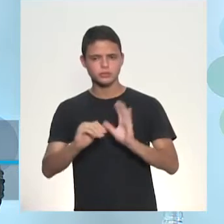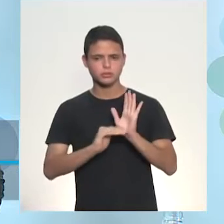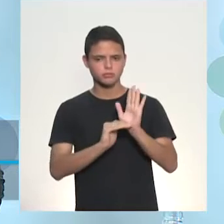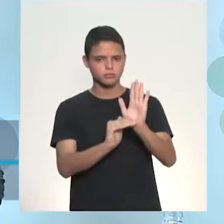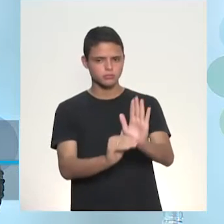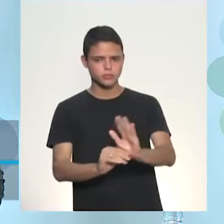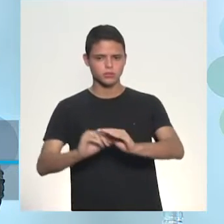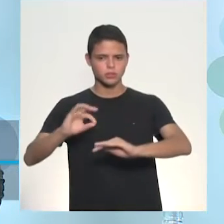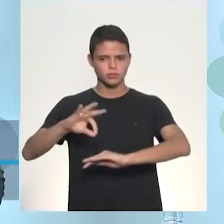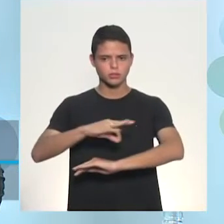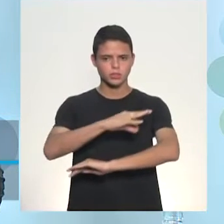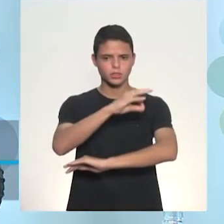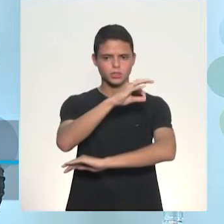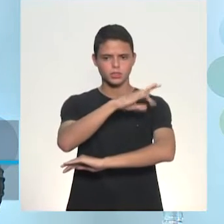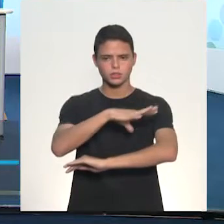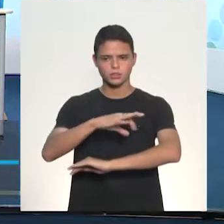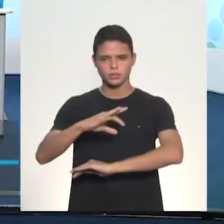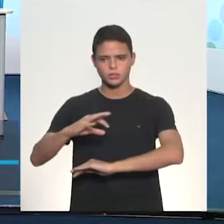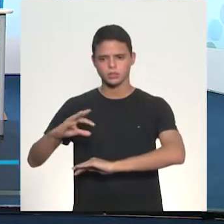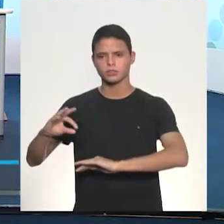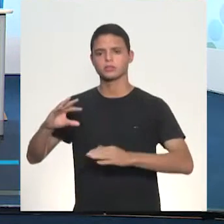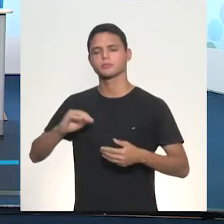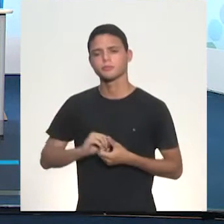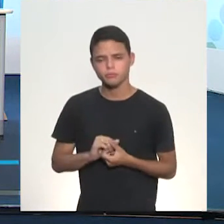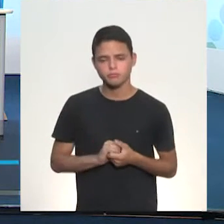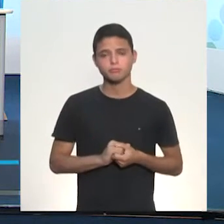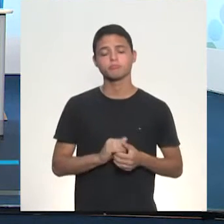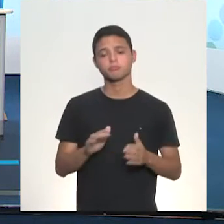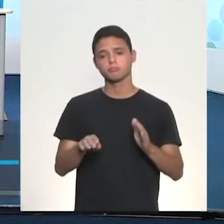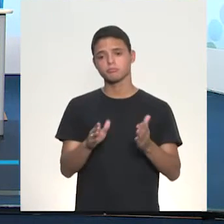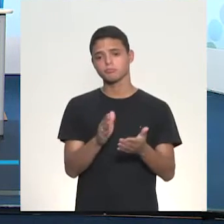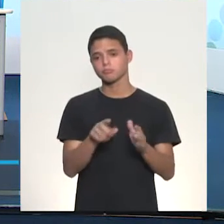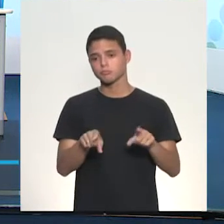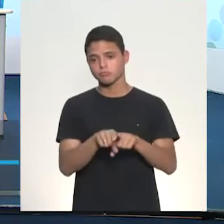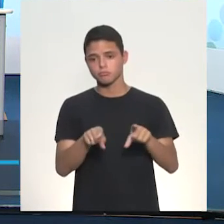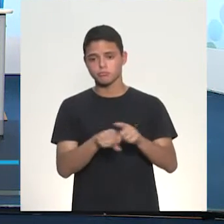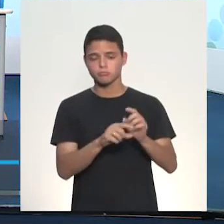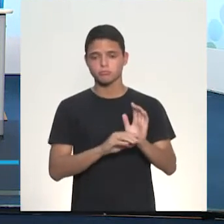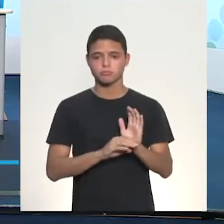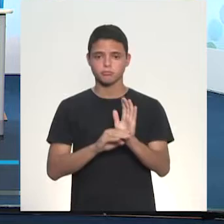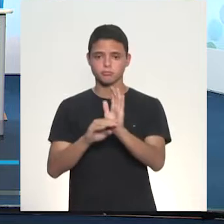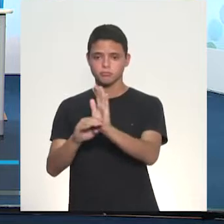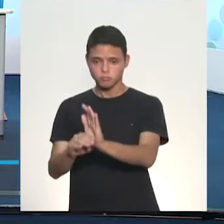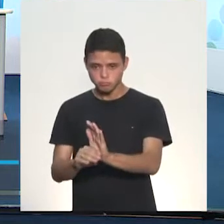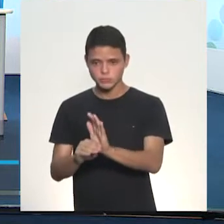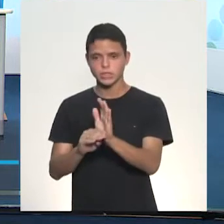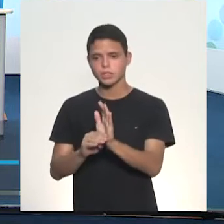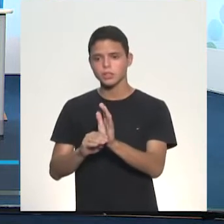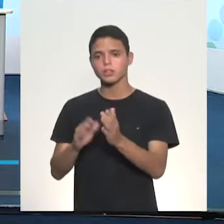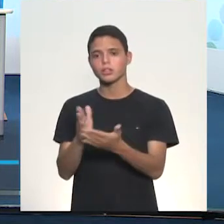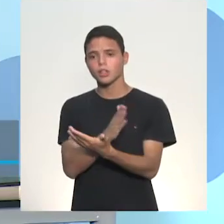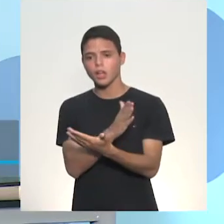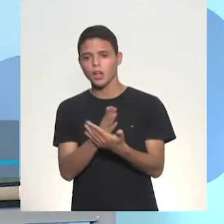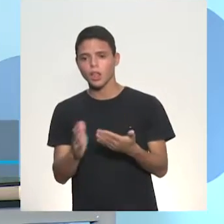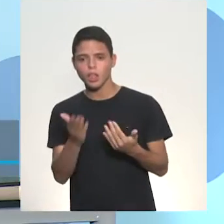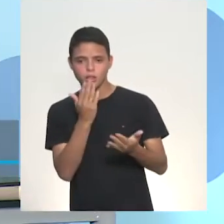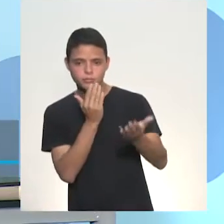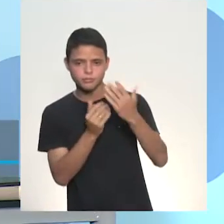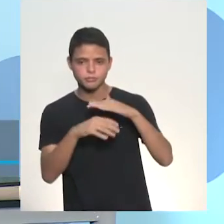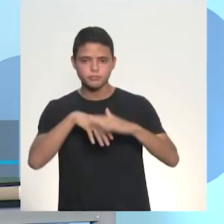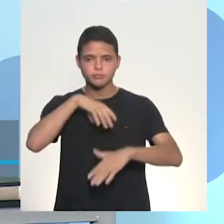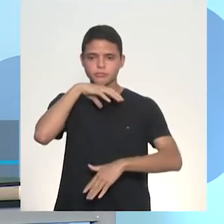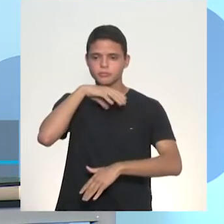né? a Servem de professora Maria. alimento para muitos seres vivos também. É, Aqui, ó, eles são iria dispersores. bagunçar a cadeia alimentar. O Natan colocou isso,